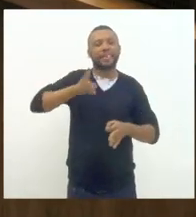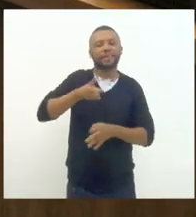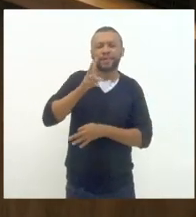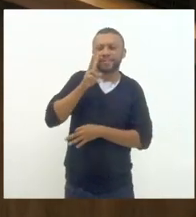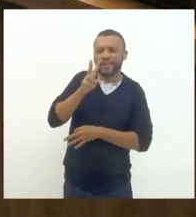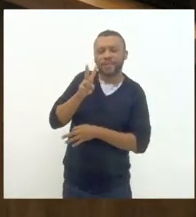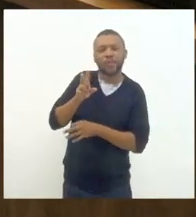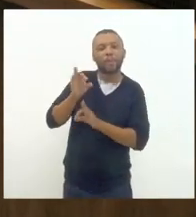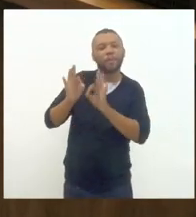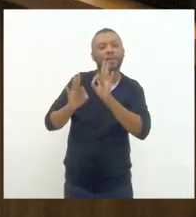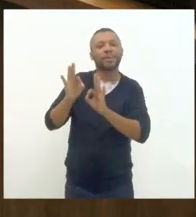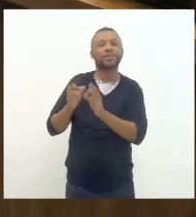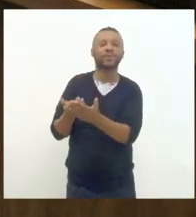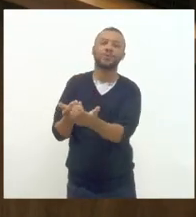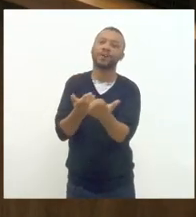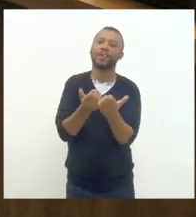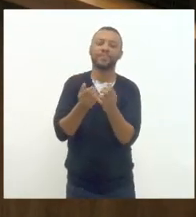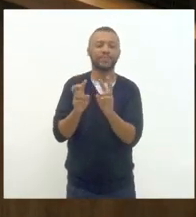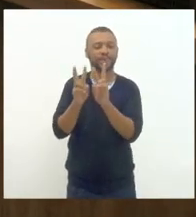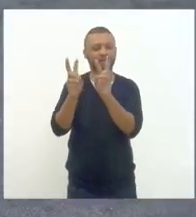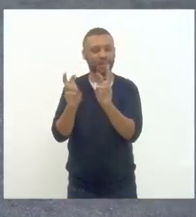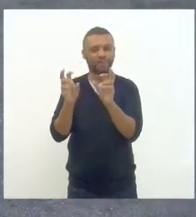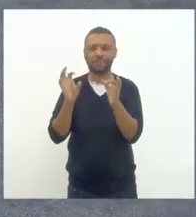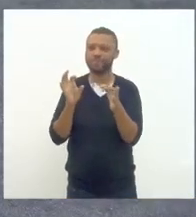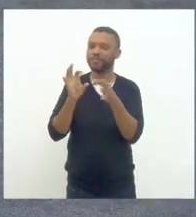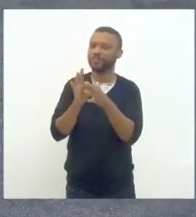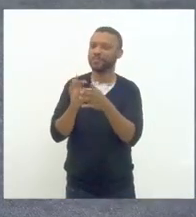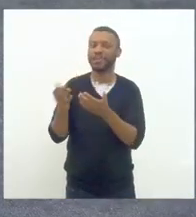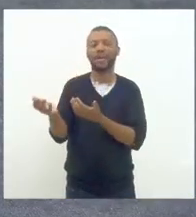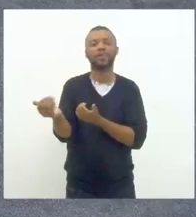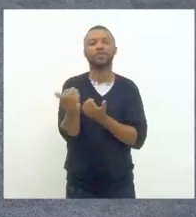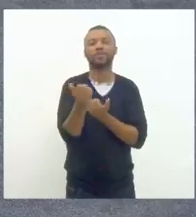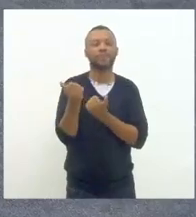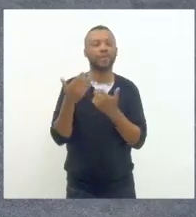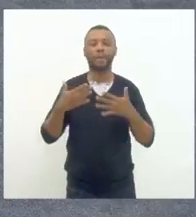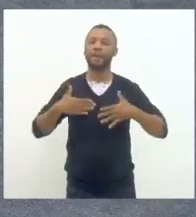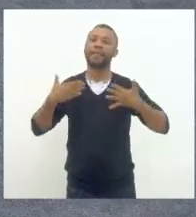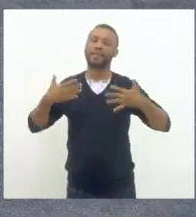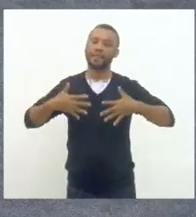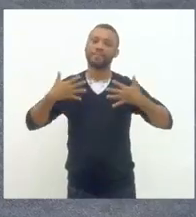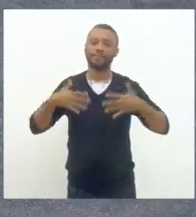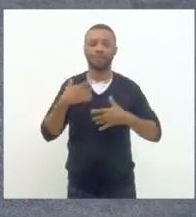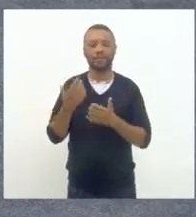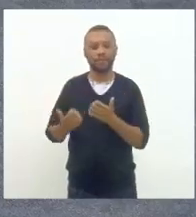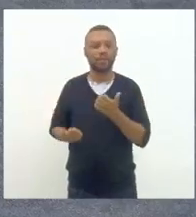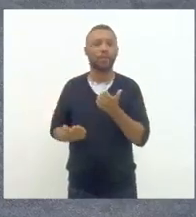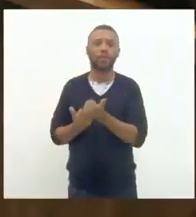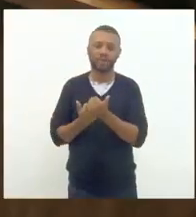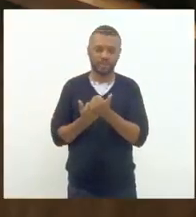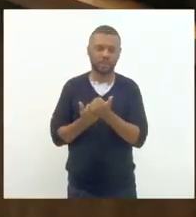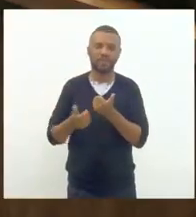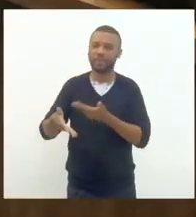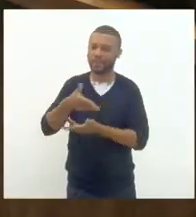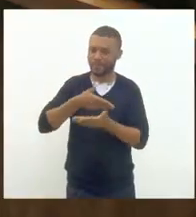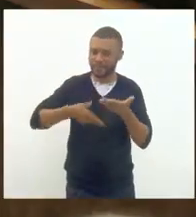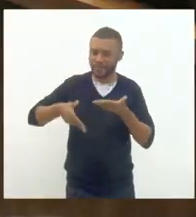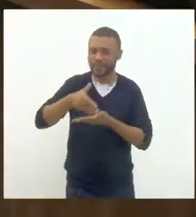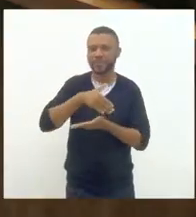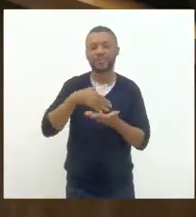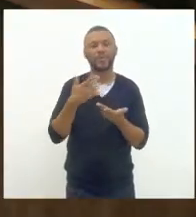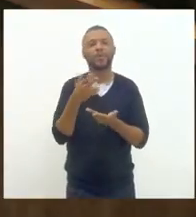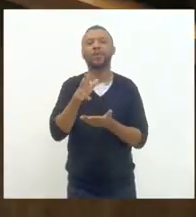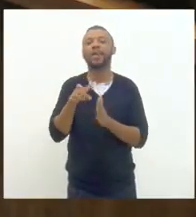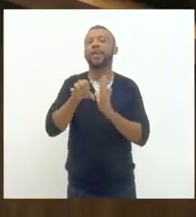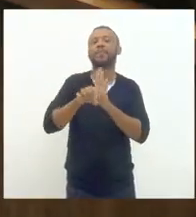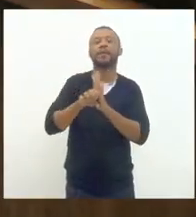de juventude, com a temática da juventude aqui na casa, me anima muito contribuir com ele. Então, não são emendas para